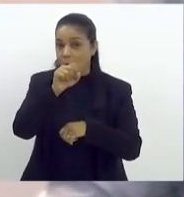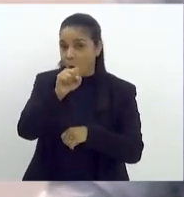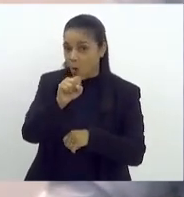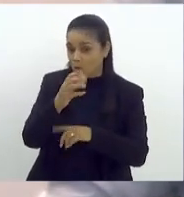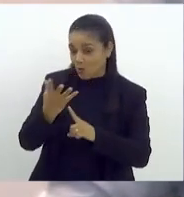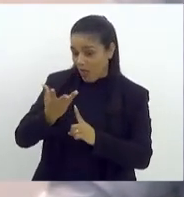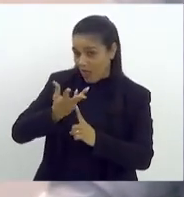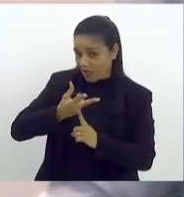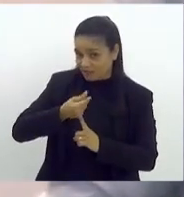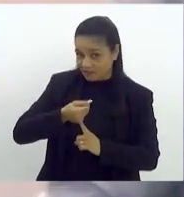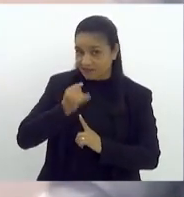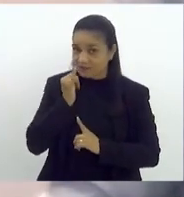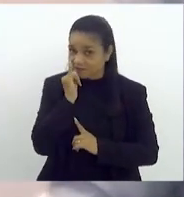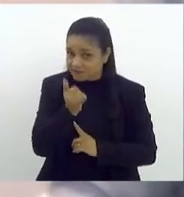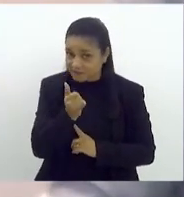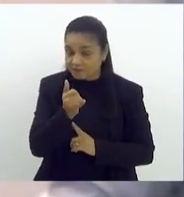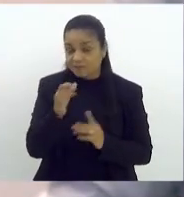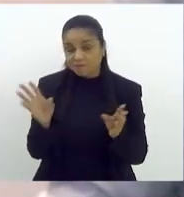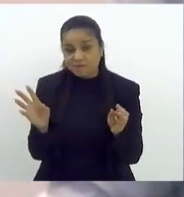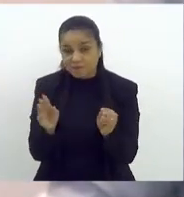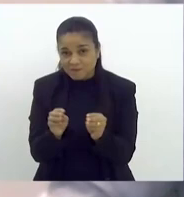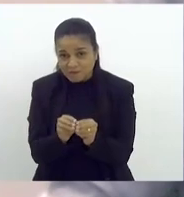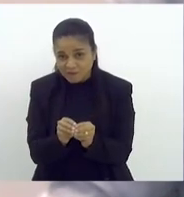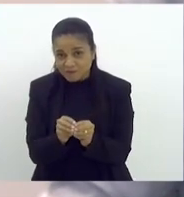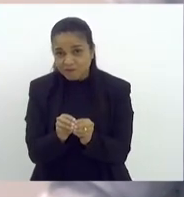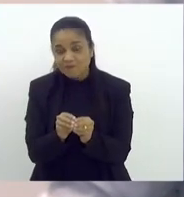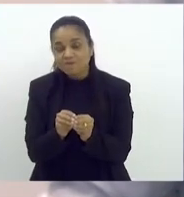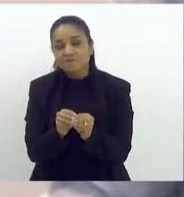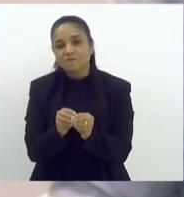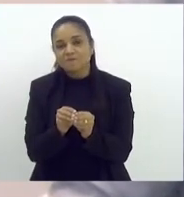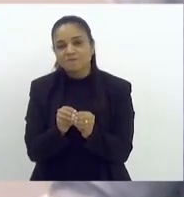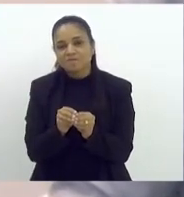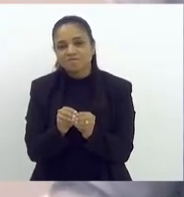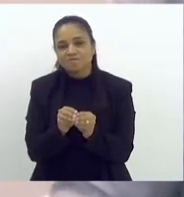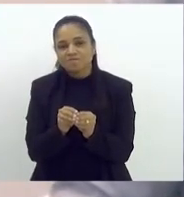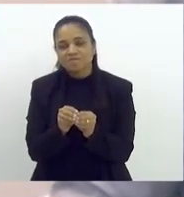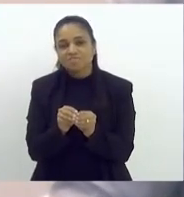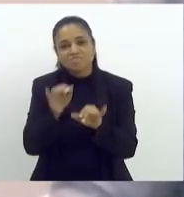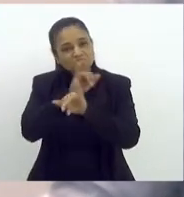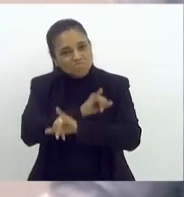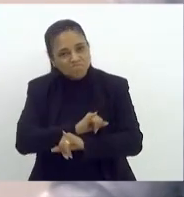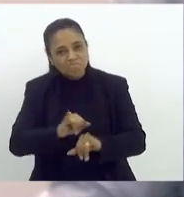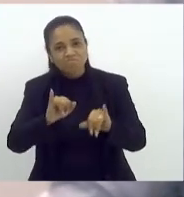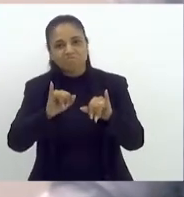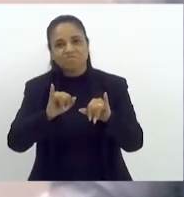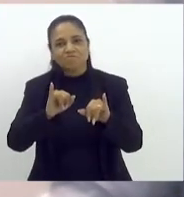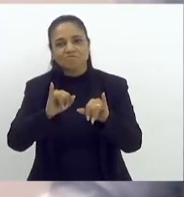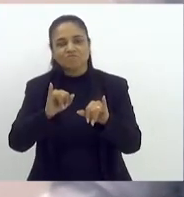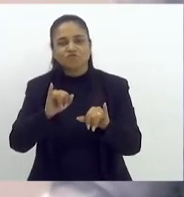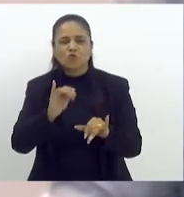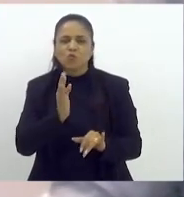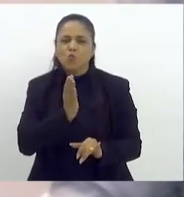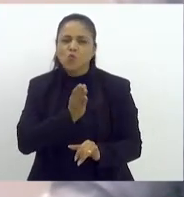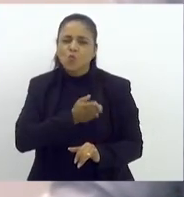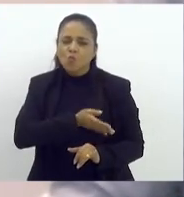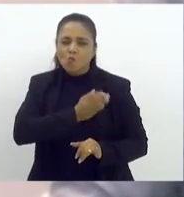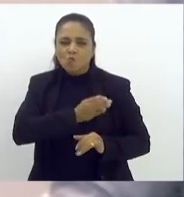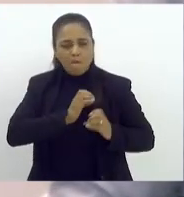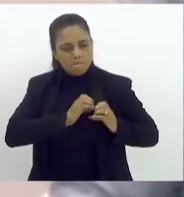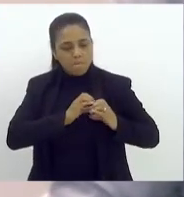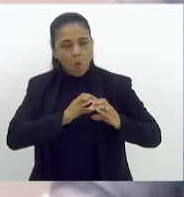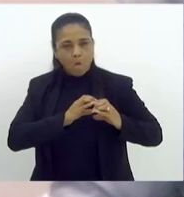que eu falei então só para encerrar falar uma coisa aqui que tá no coração de todo mundo aqui